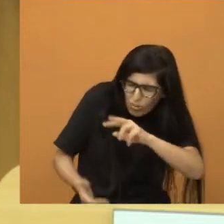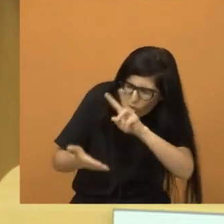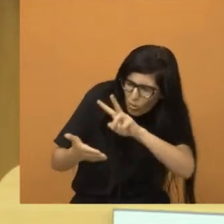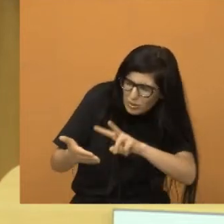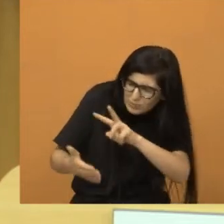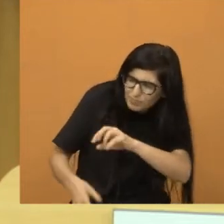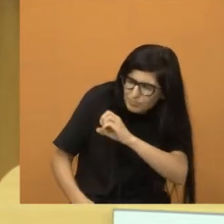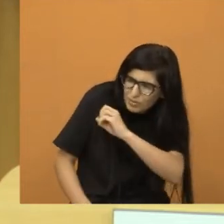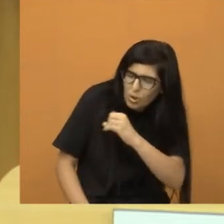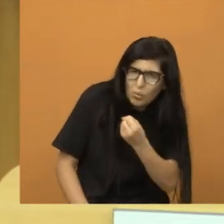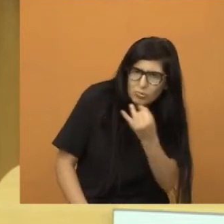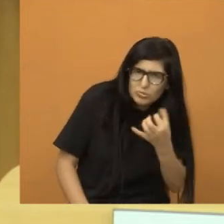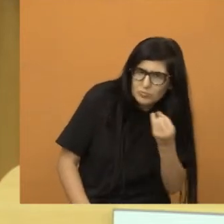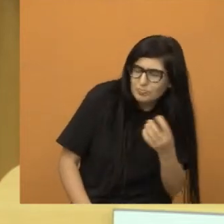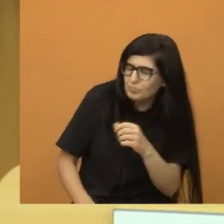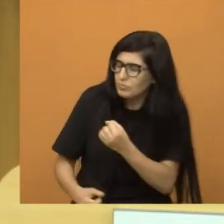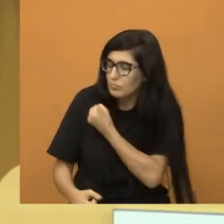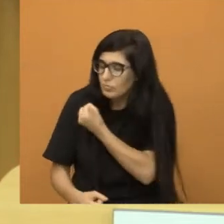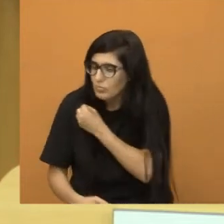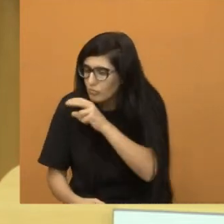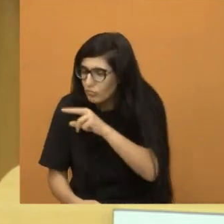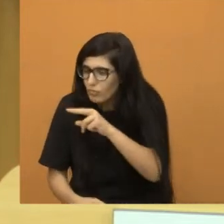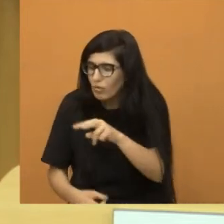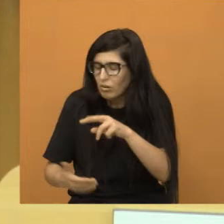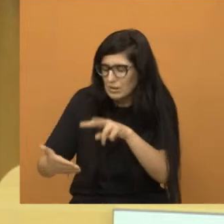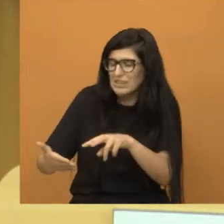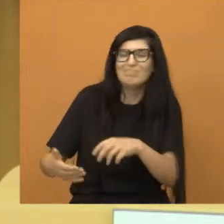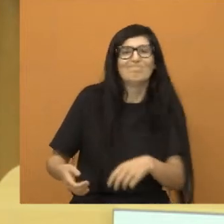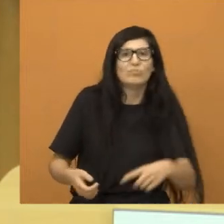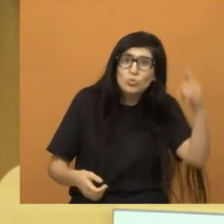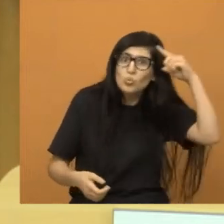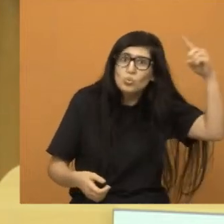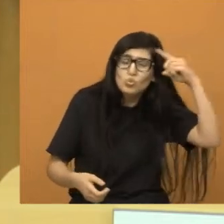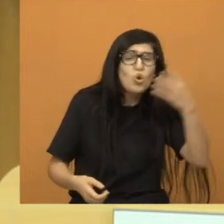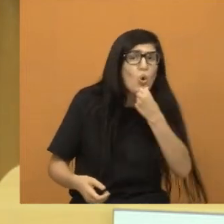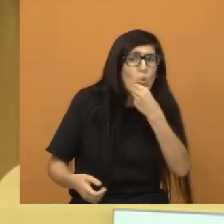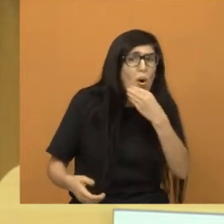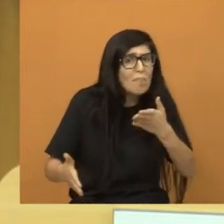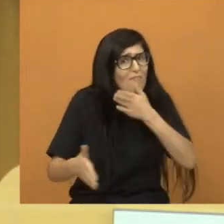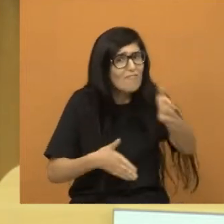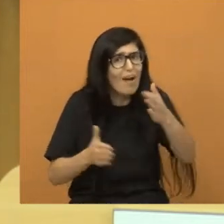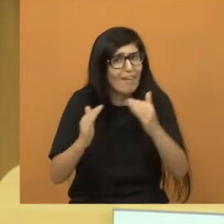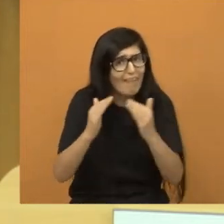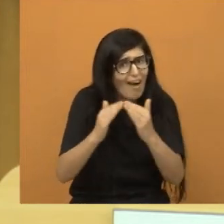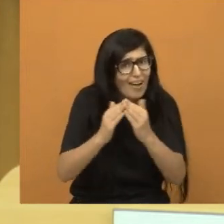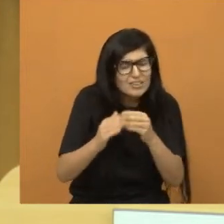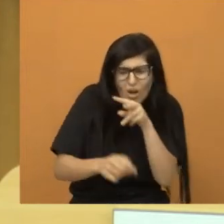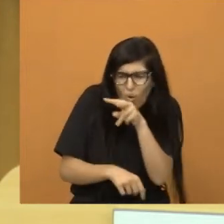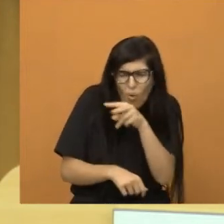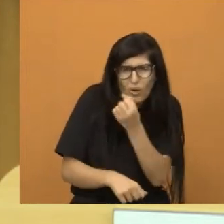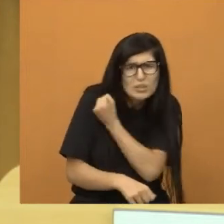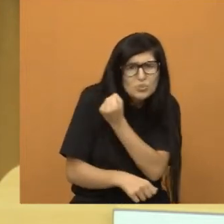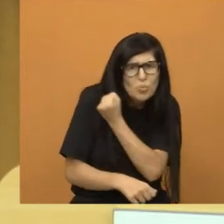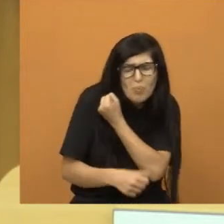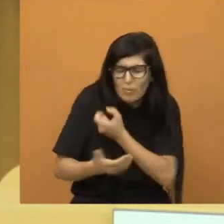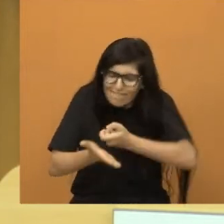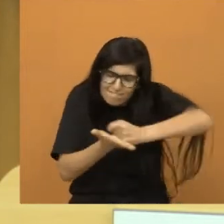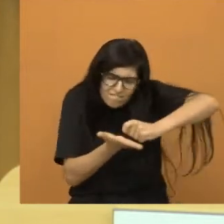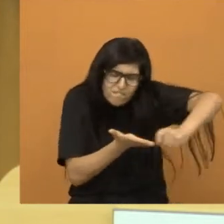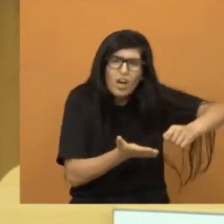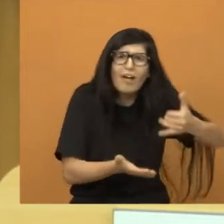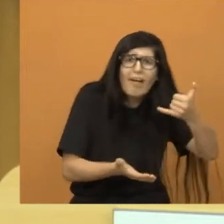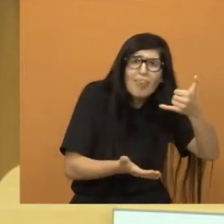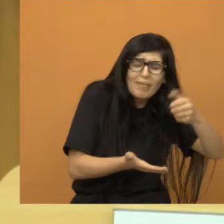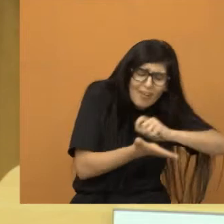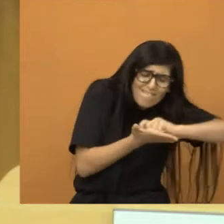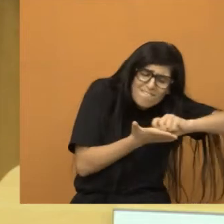grandes distâncias todo dia para fazer essa medição, para que o SAI arrecade com a cobrança da tarifa e possa